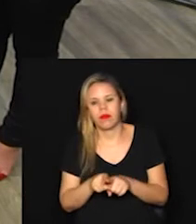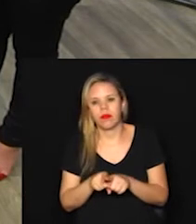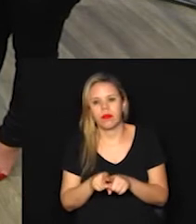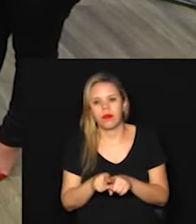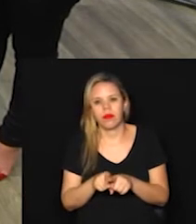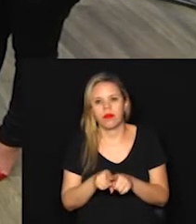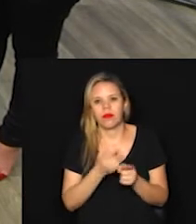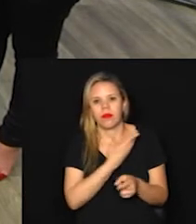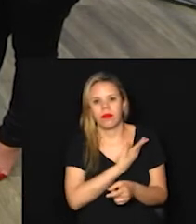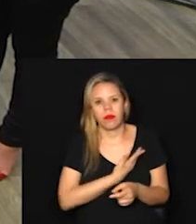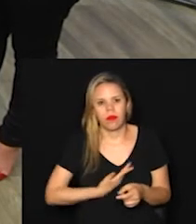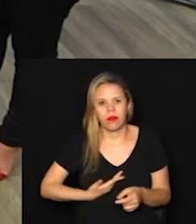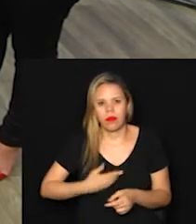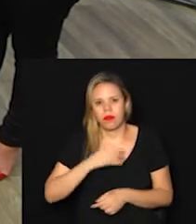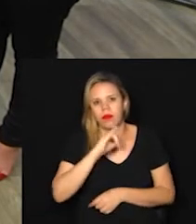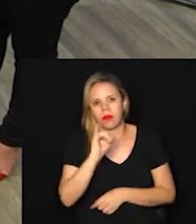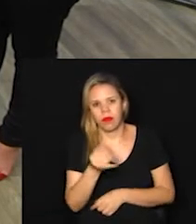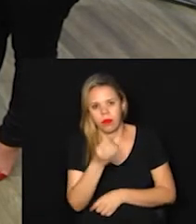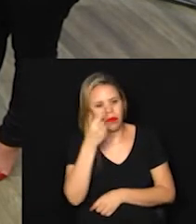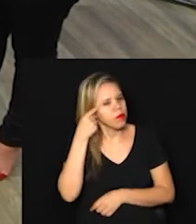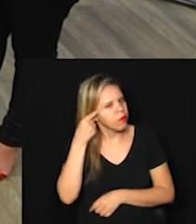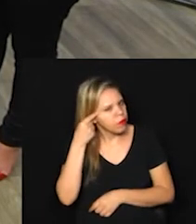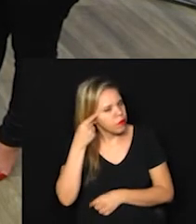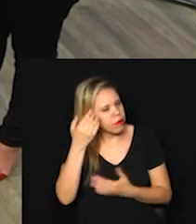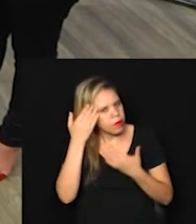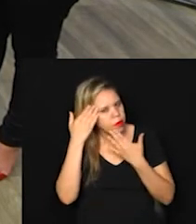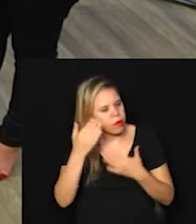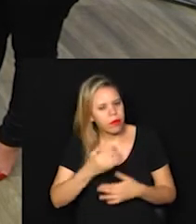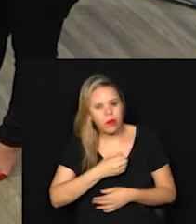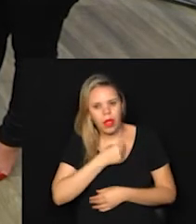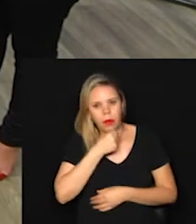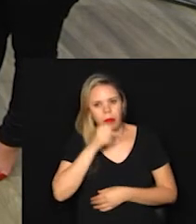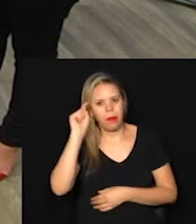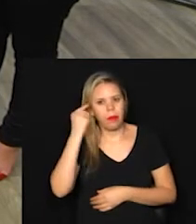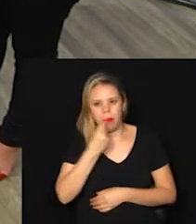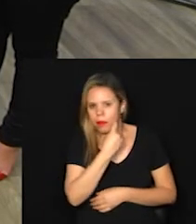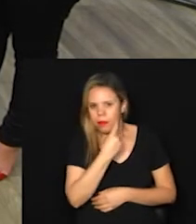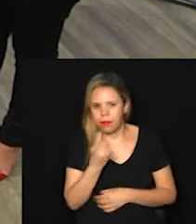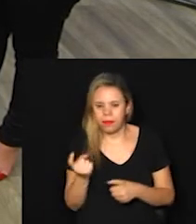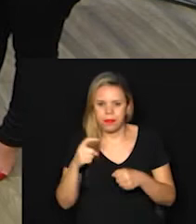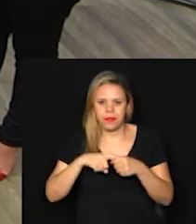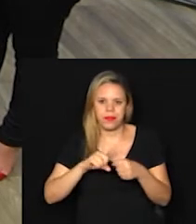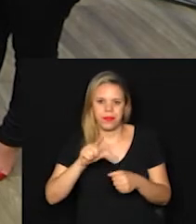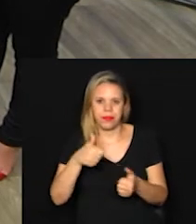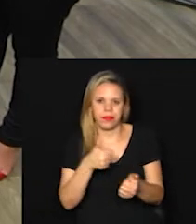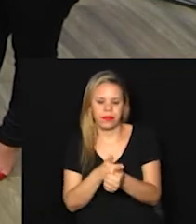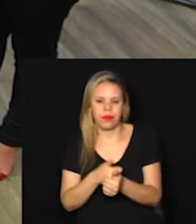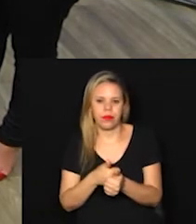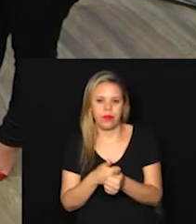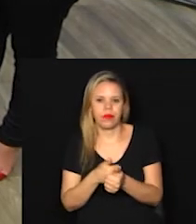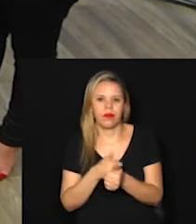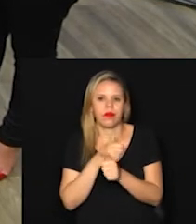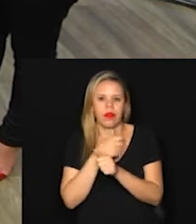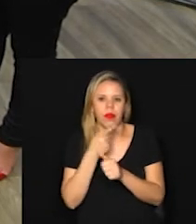do governador João Dória. Muito obrigado, Mina, por todas as informações. Você volta daqui a pouco então com as notícias do